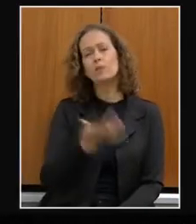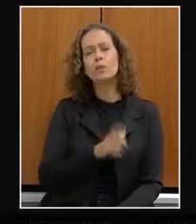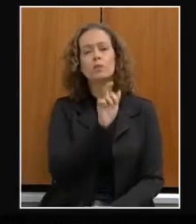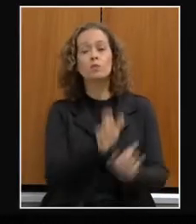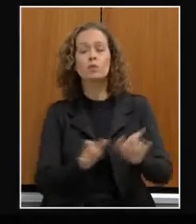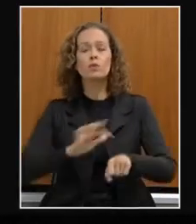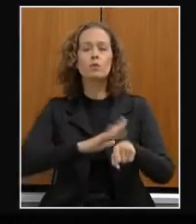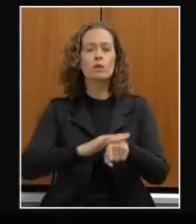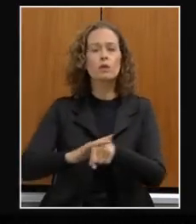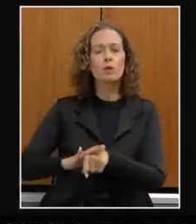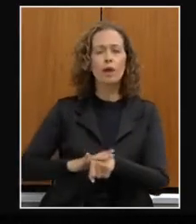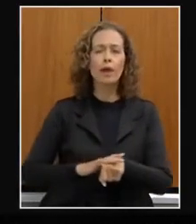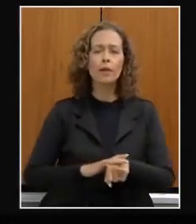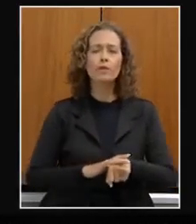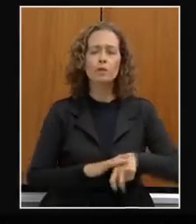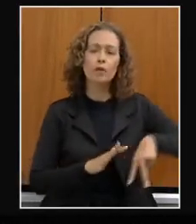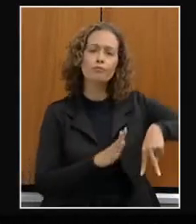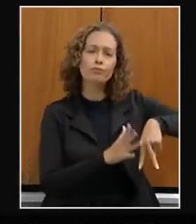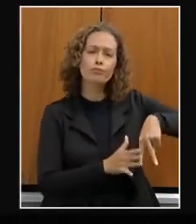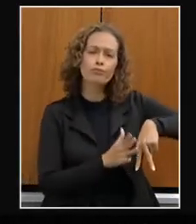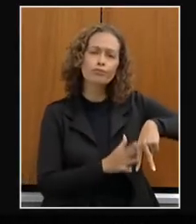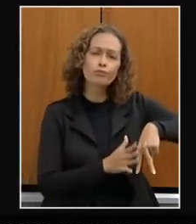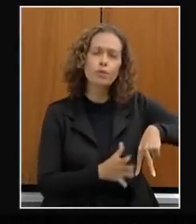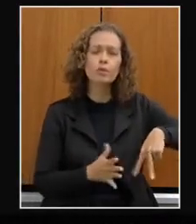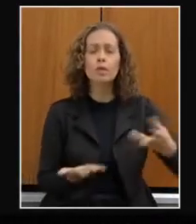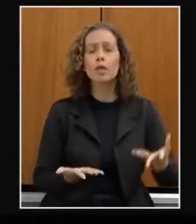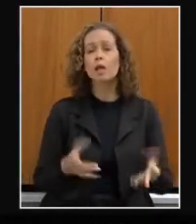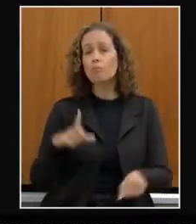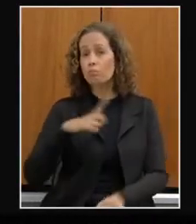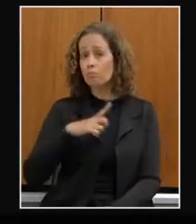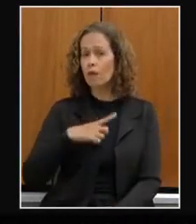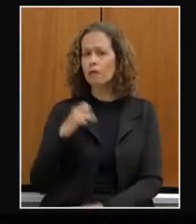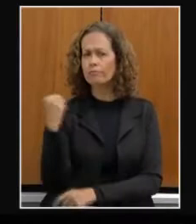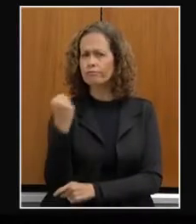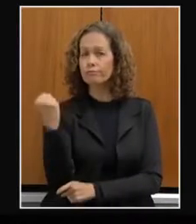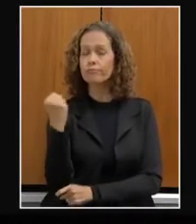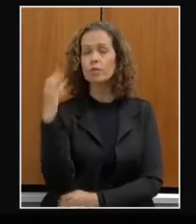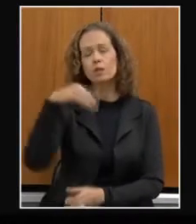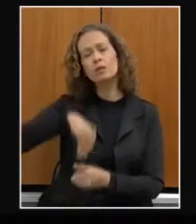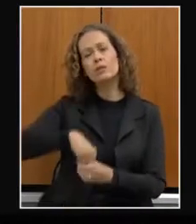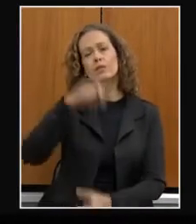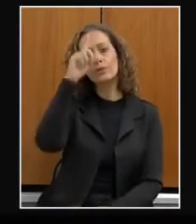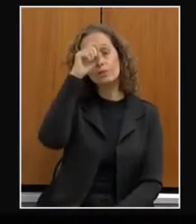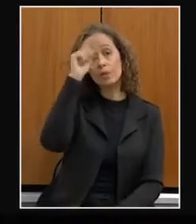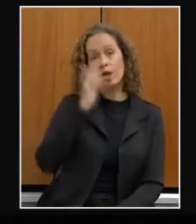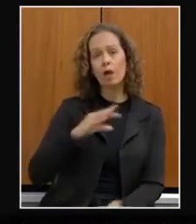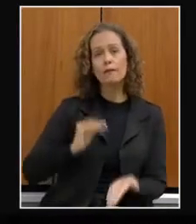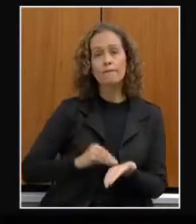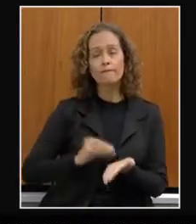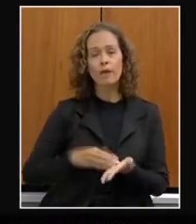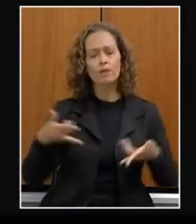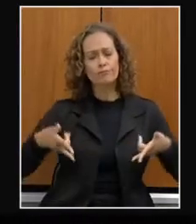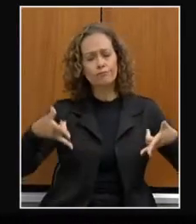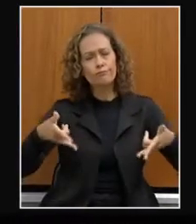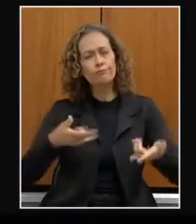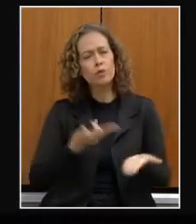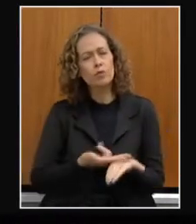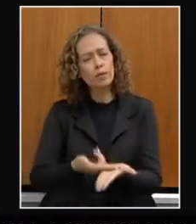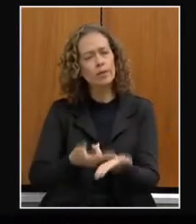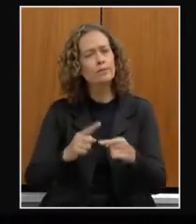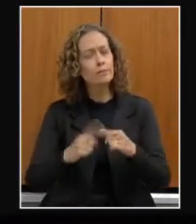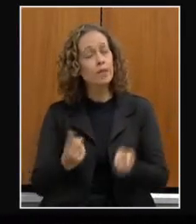pandemia a gente entende que houve uma situação de agravamento dos hospitais de leitos mas nós temos aqui por exemplo